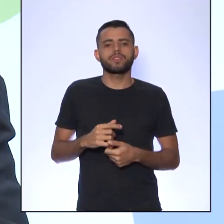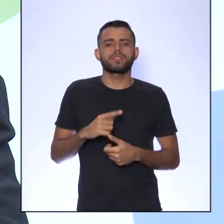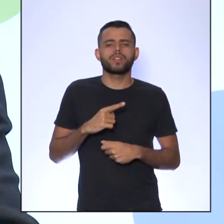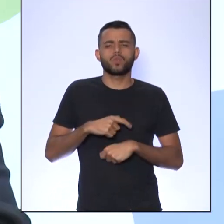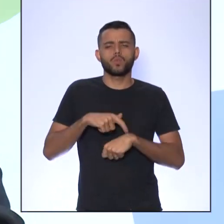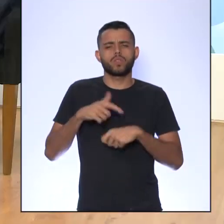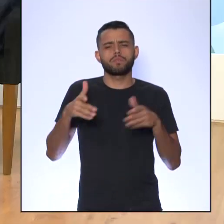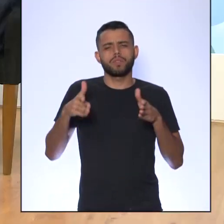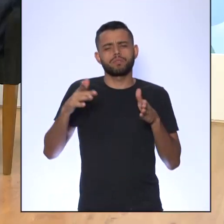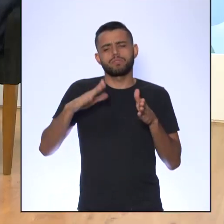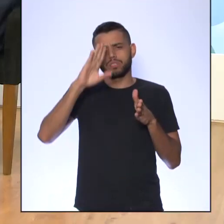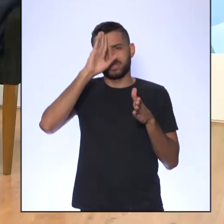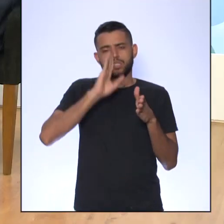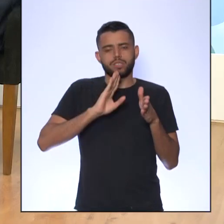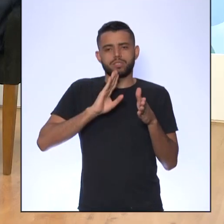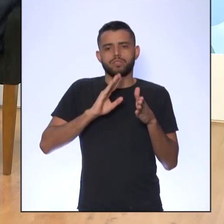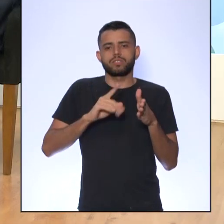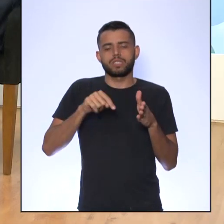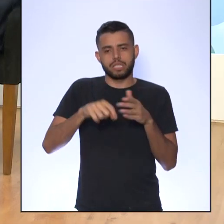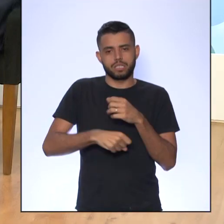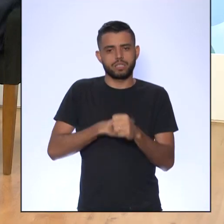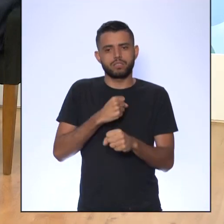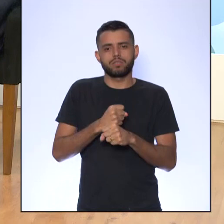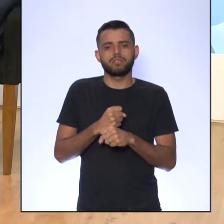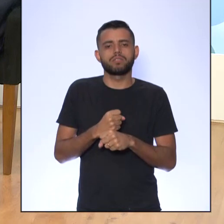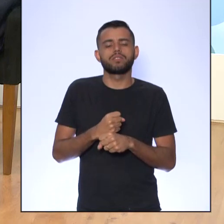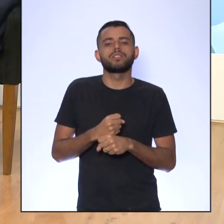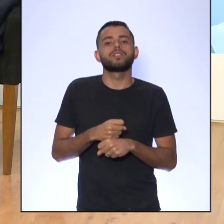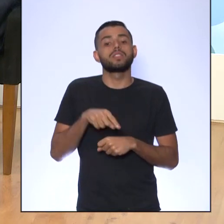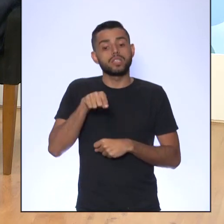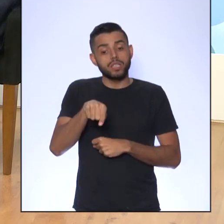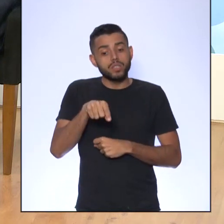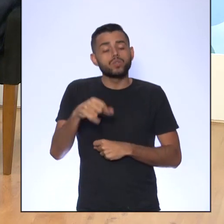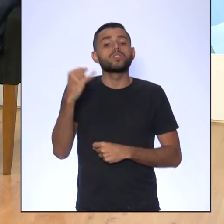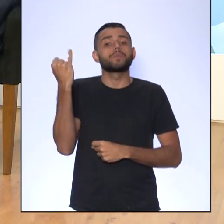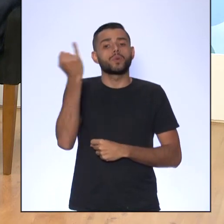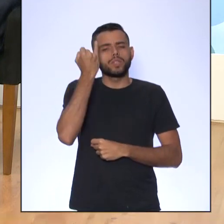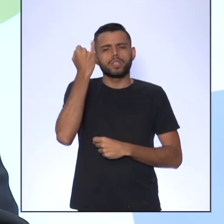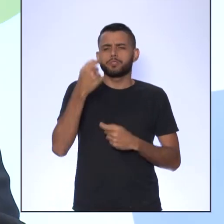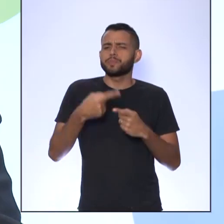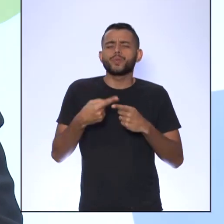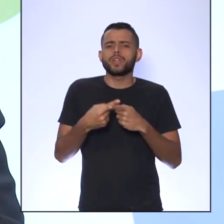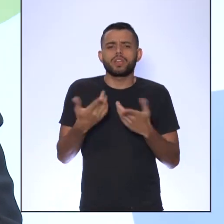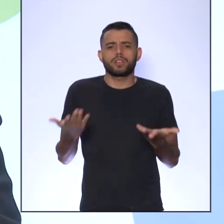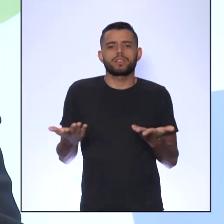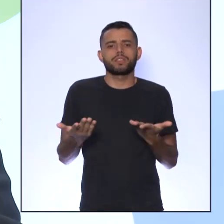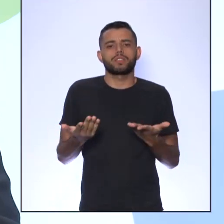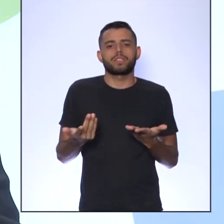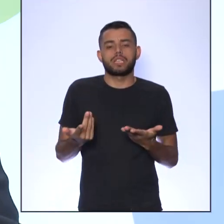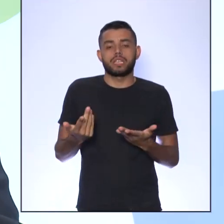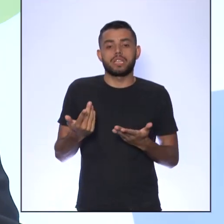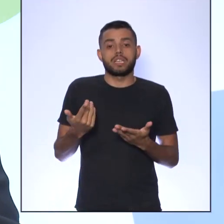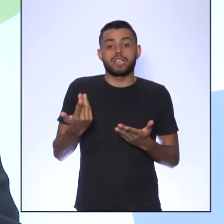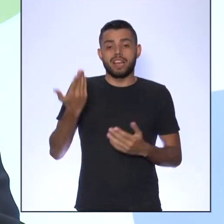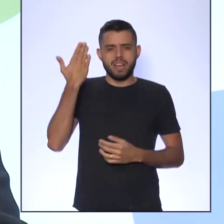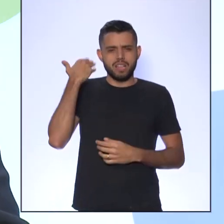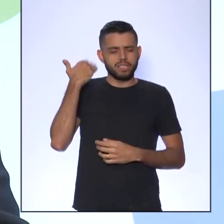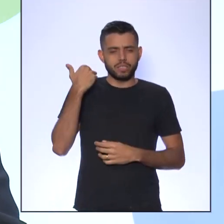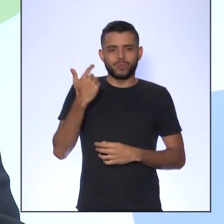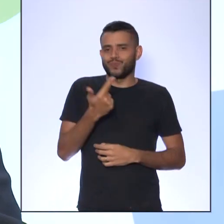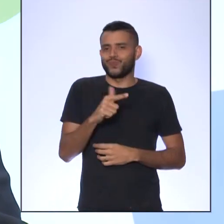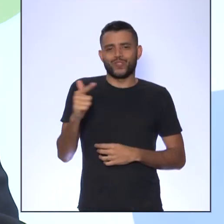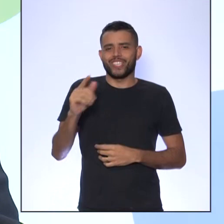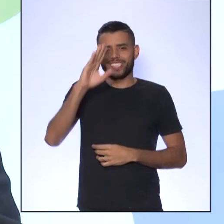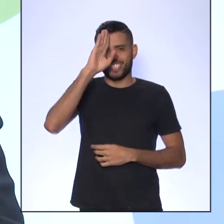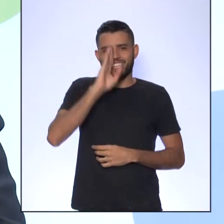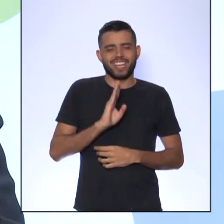isenção neste processo deste ano. E isso é super importante, porque não estava previsto inicialmente.